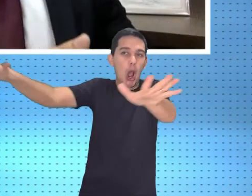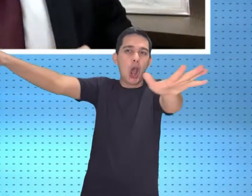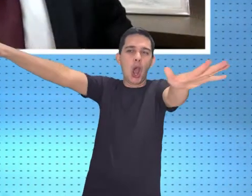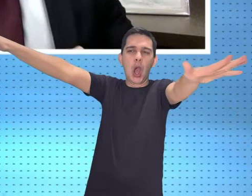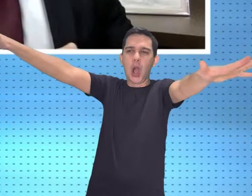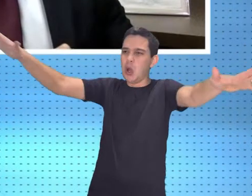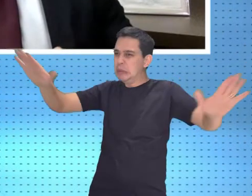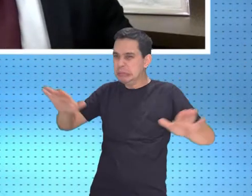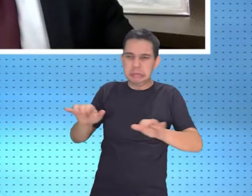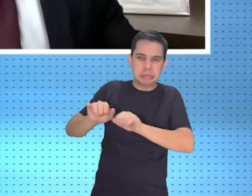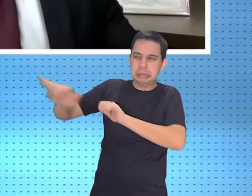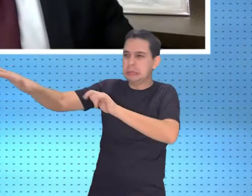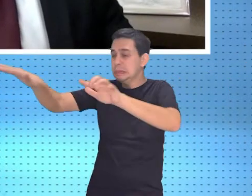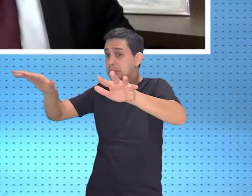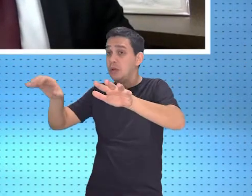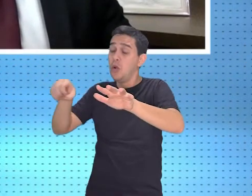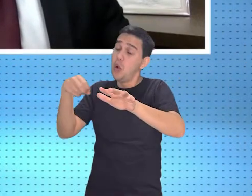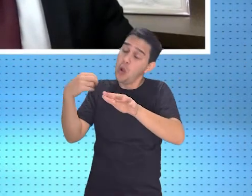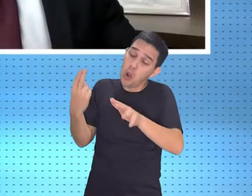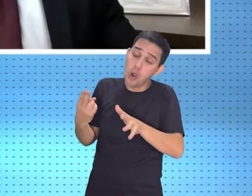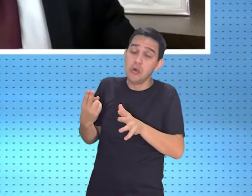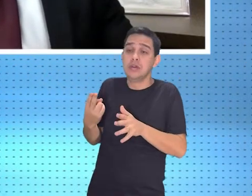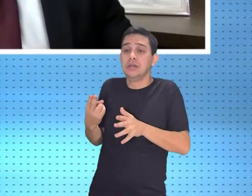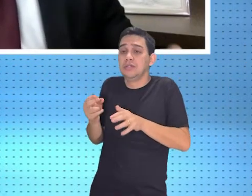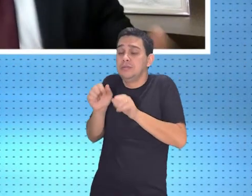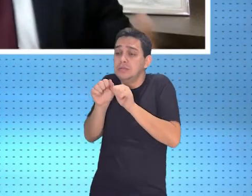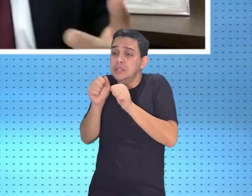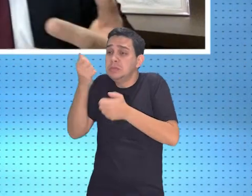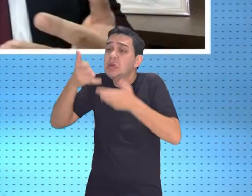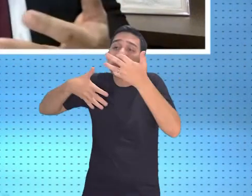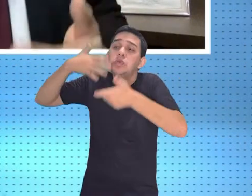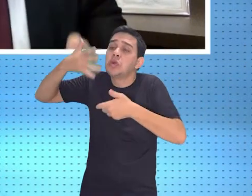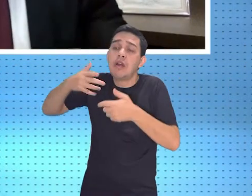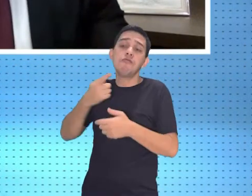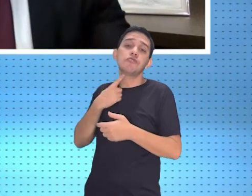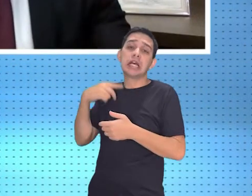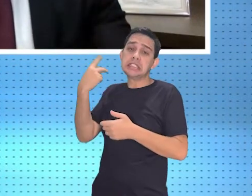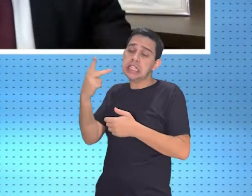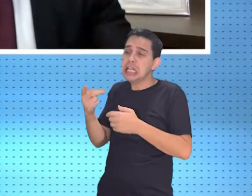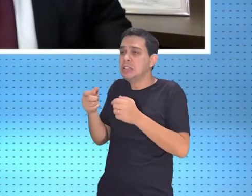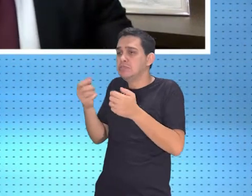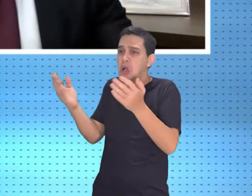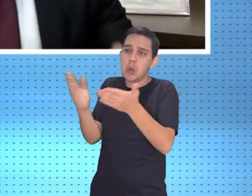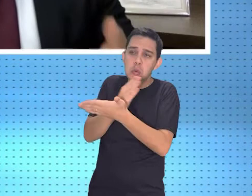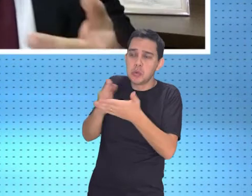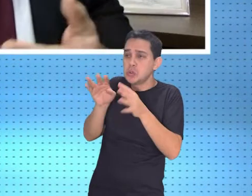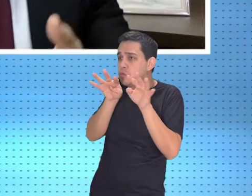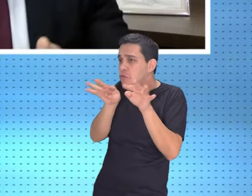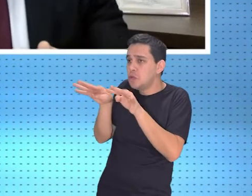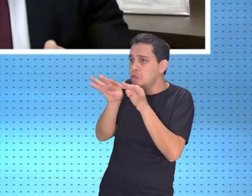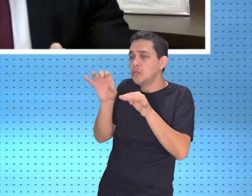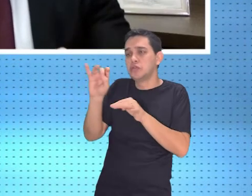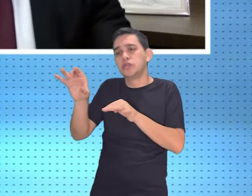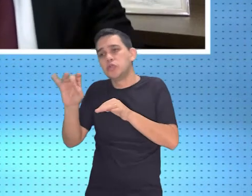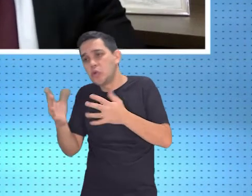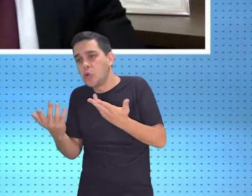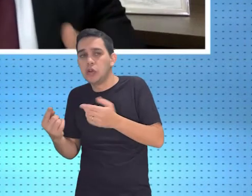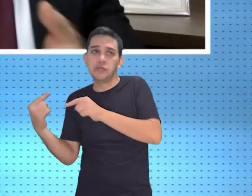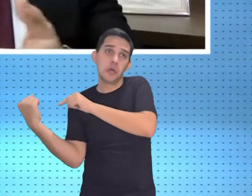um excesso do direito de liberdade de expressão e se a partir desse excesso, dessa